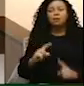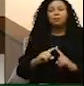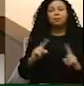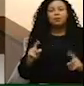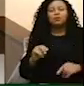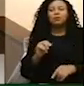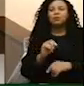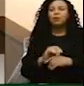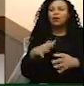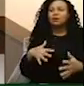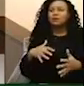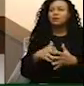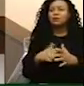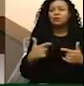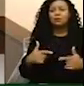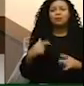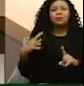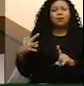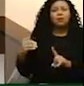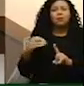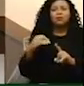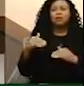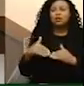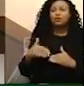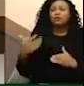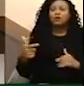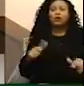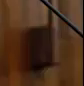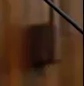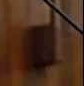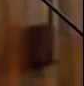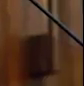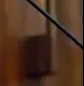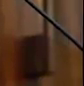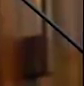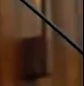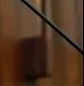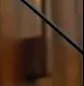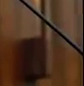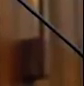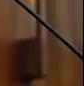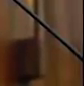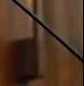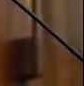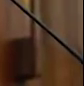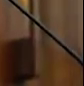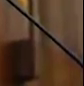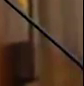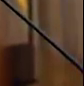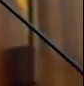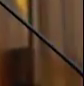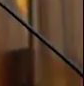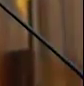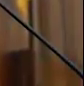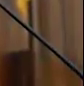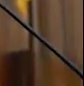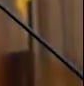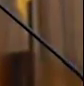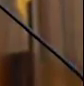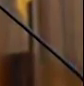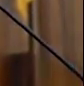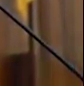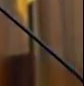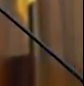ninguém de ser ameaçado do lado de fora do seu ambiente de trabalho. O que resguarda isso é a gente ter um corpo qualificado,